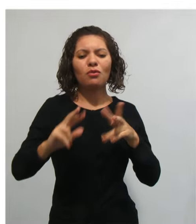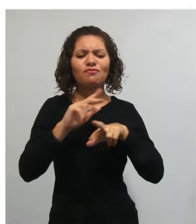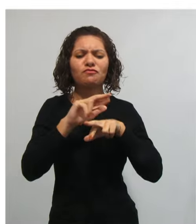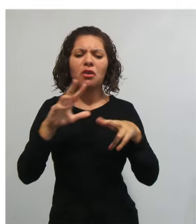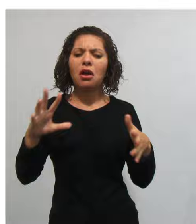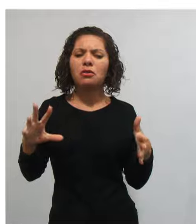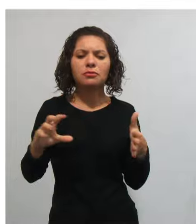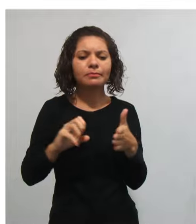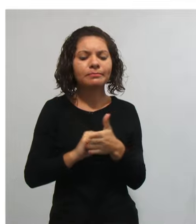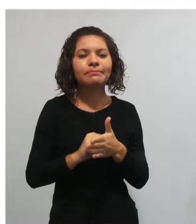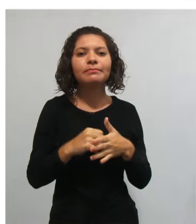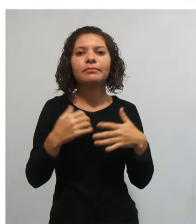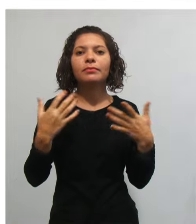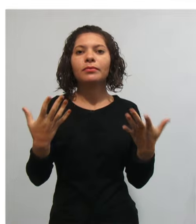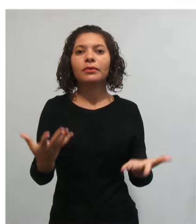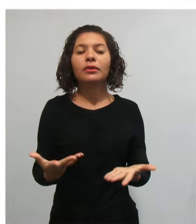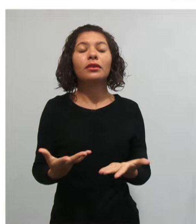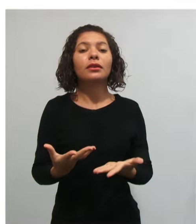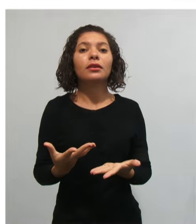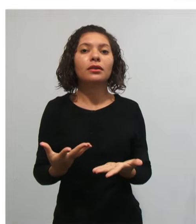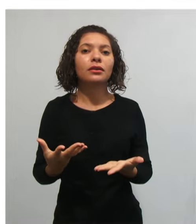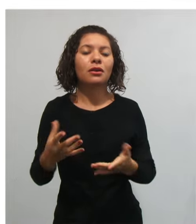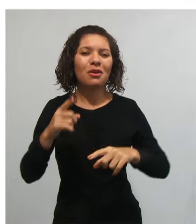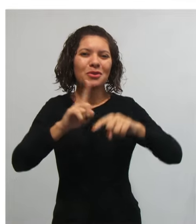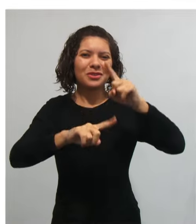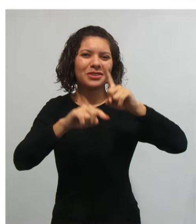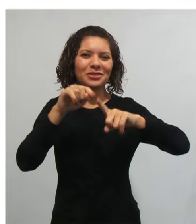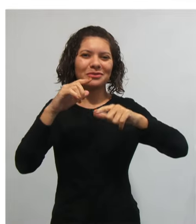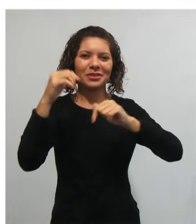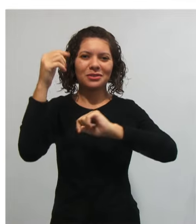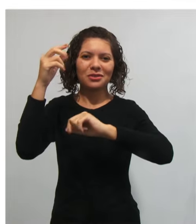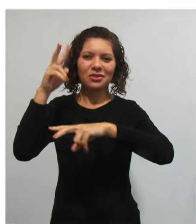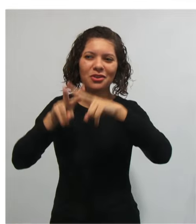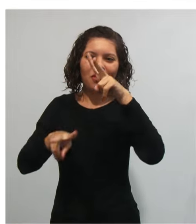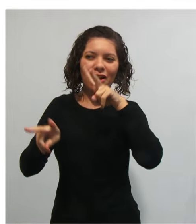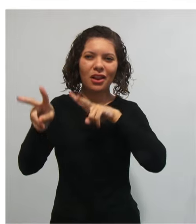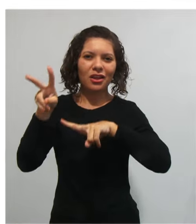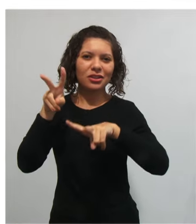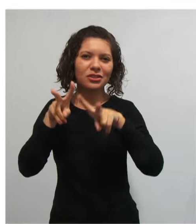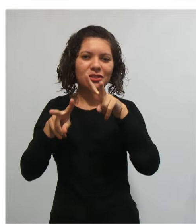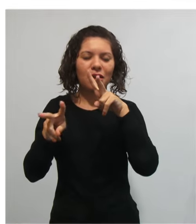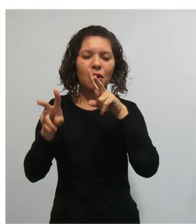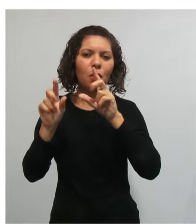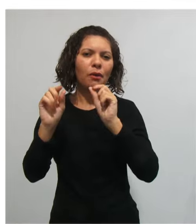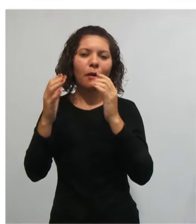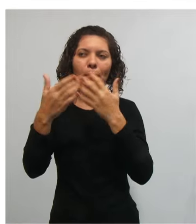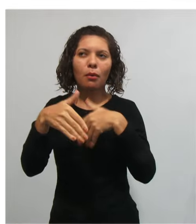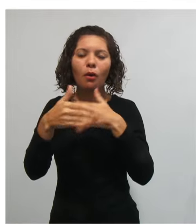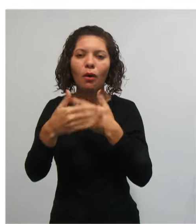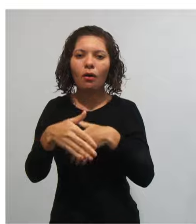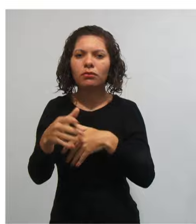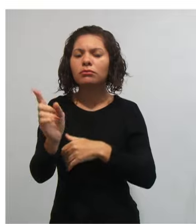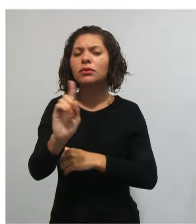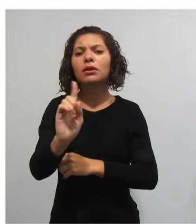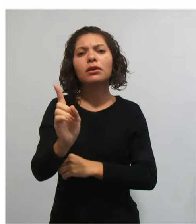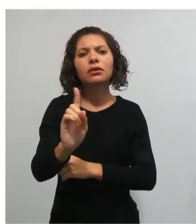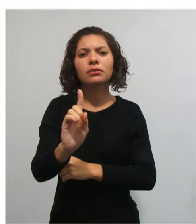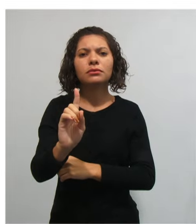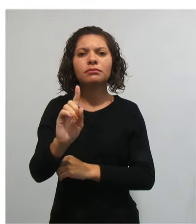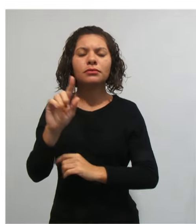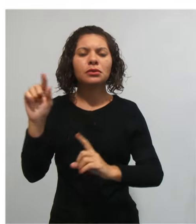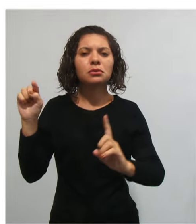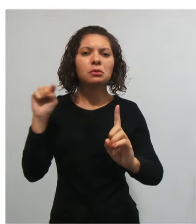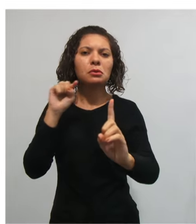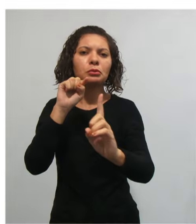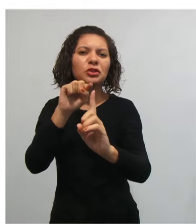relatórios diversos registros então a a os instrumentos de avaliação não são provas não são